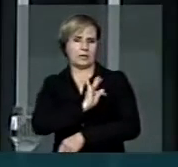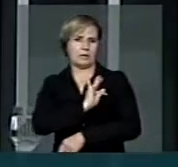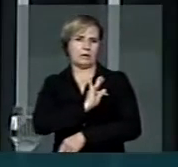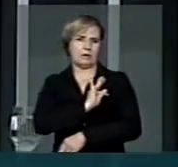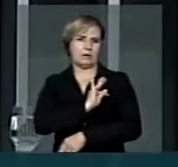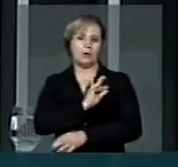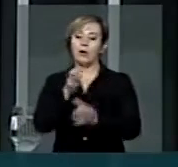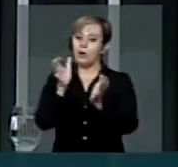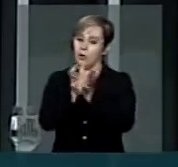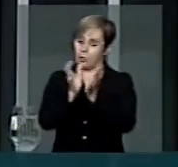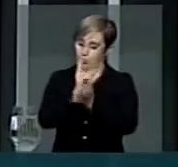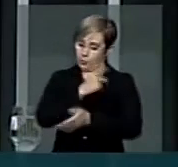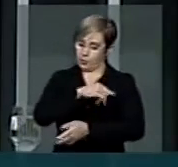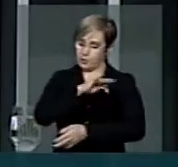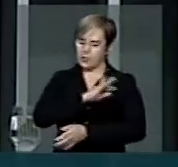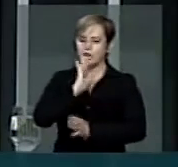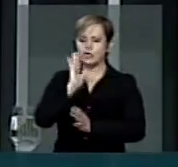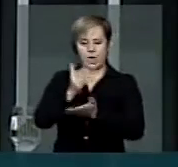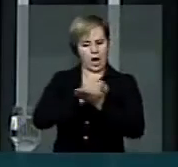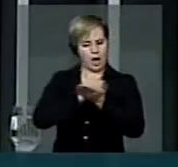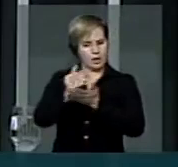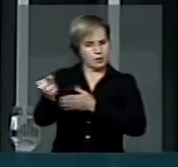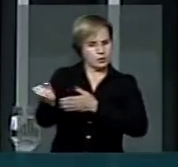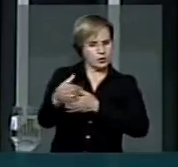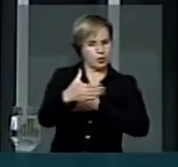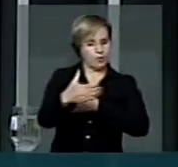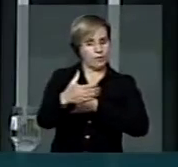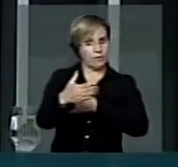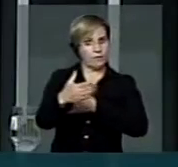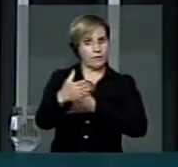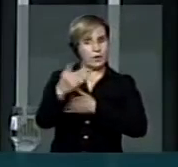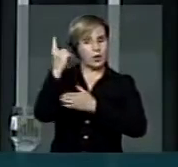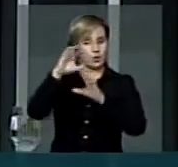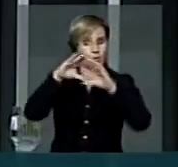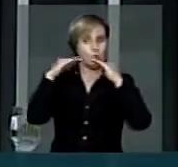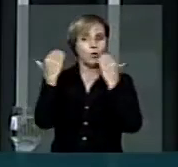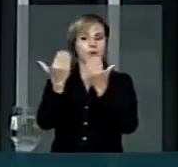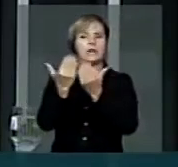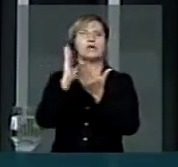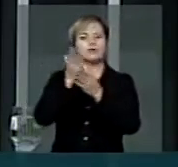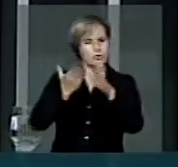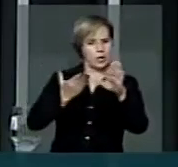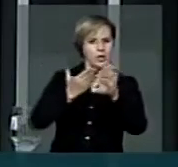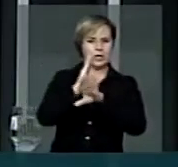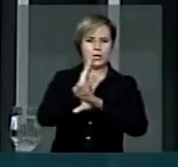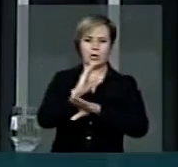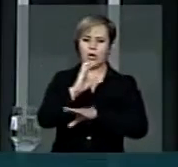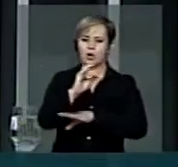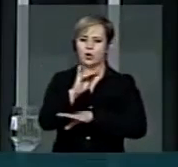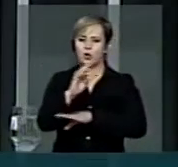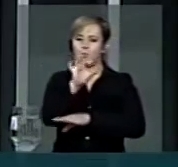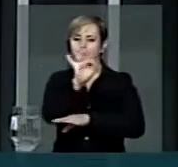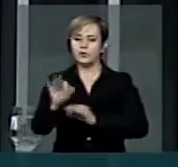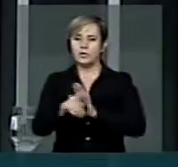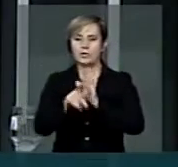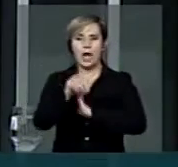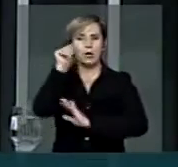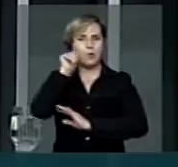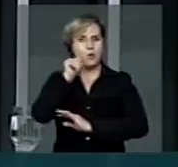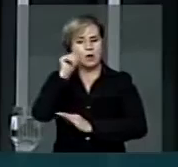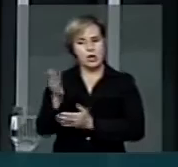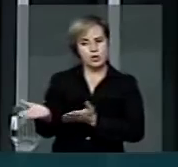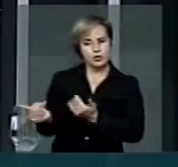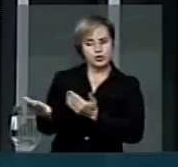já está inovando. No seu congresso aprovamos cotas para as mulheres, jovens e negros. O PT